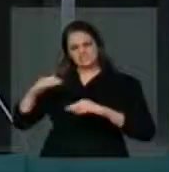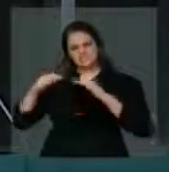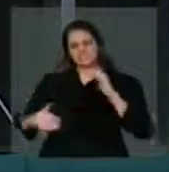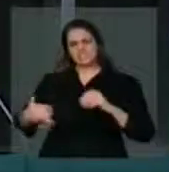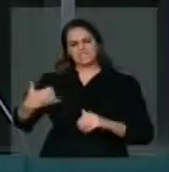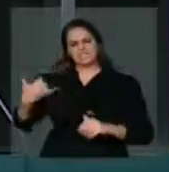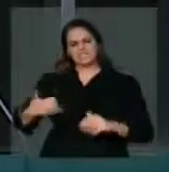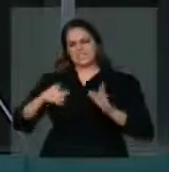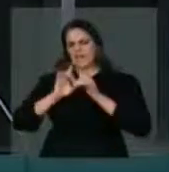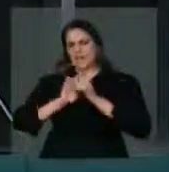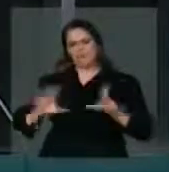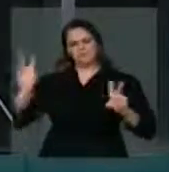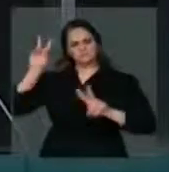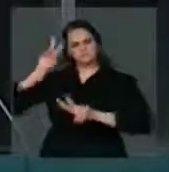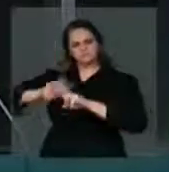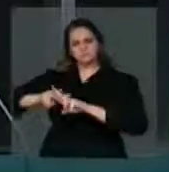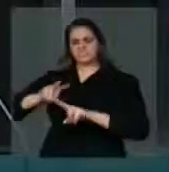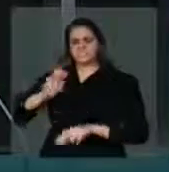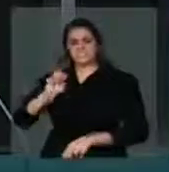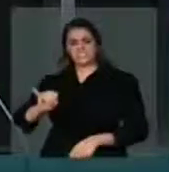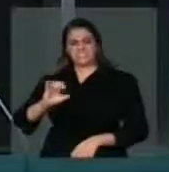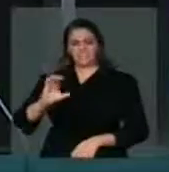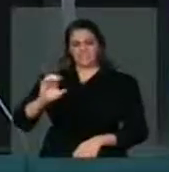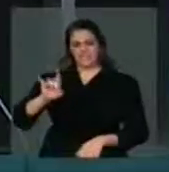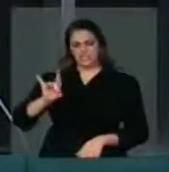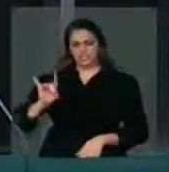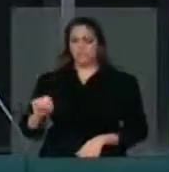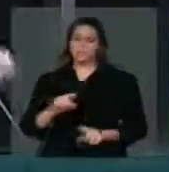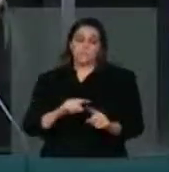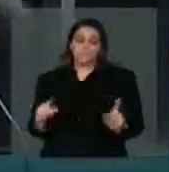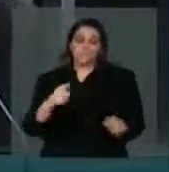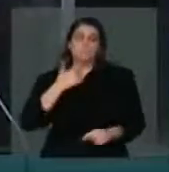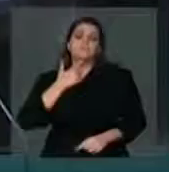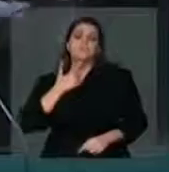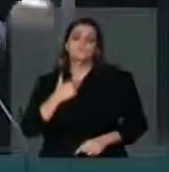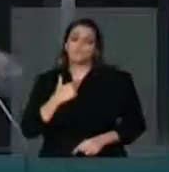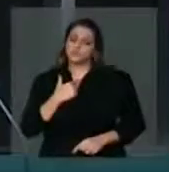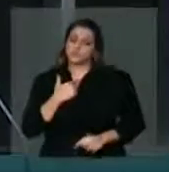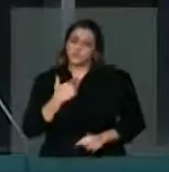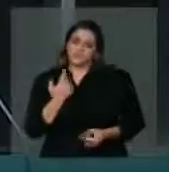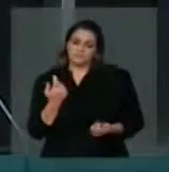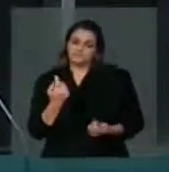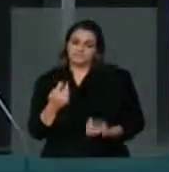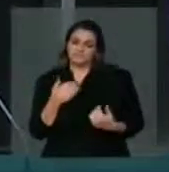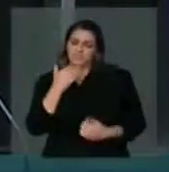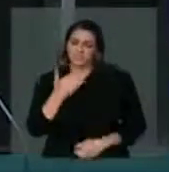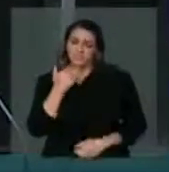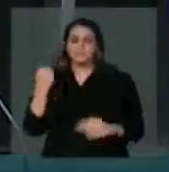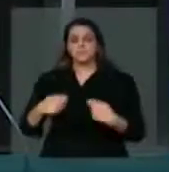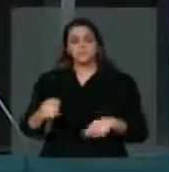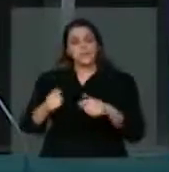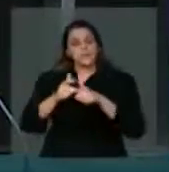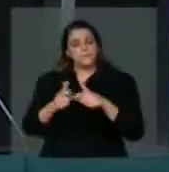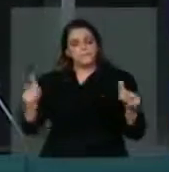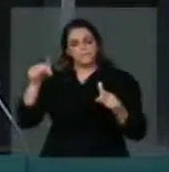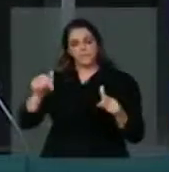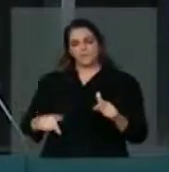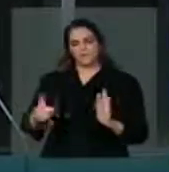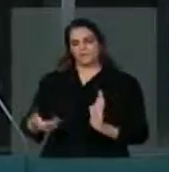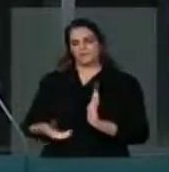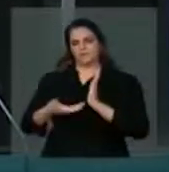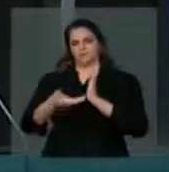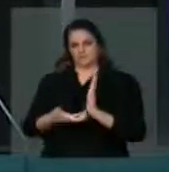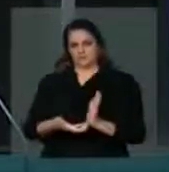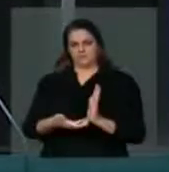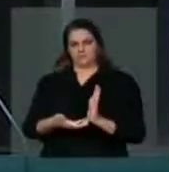tem limite de idade, mas a minha vontade não é ela que prevalece. Tem que ser a maioria do plenário. A maioria ontem,